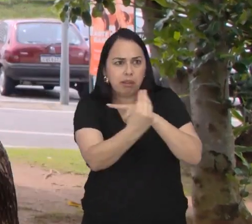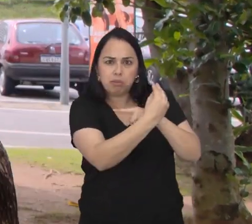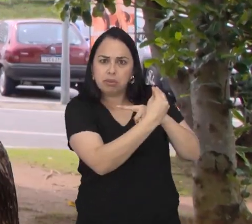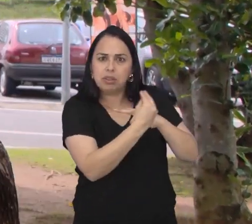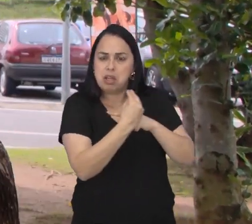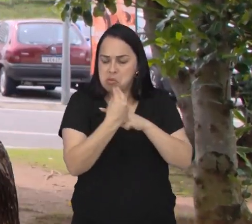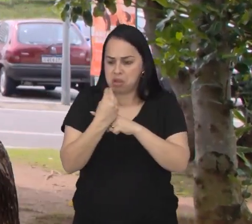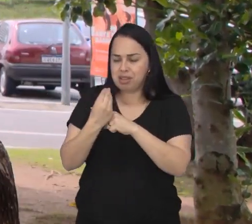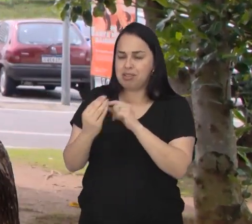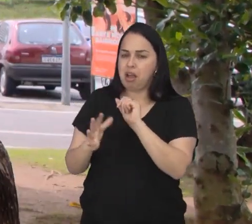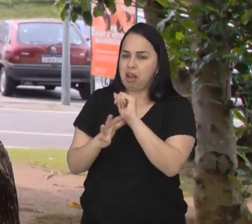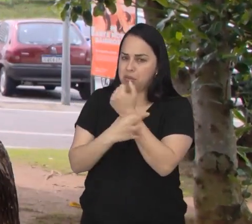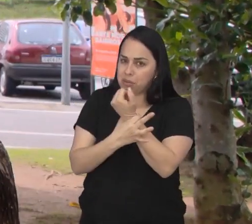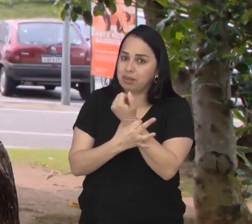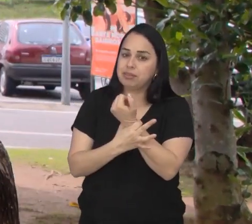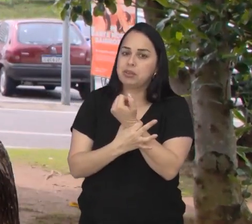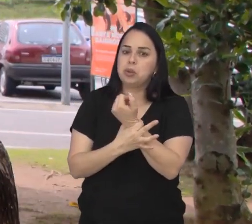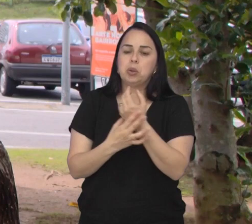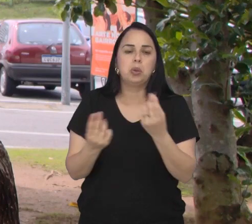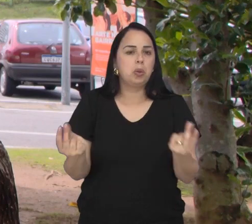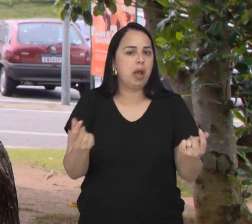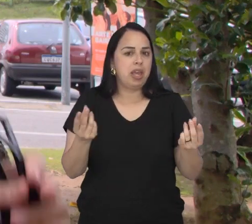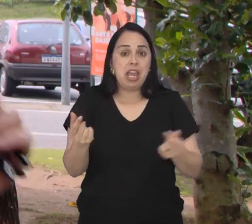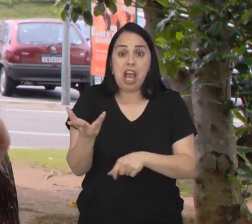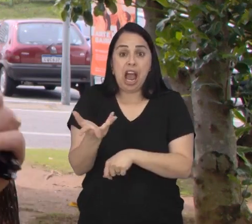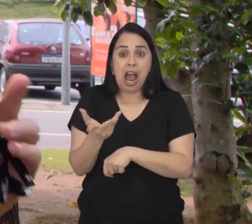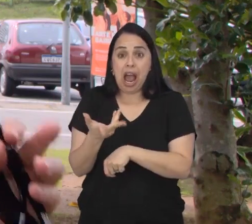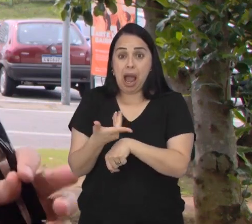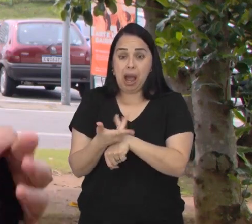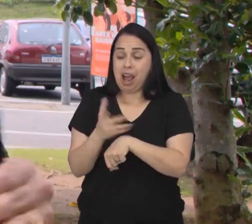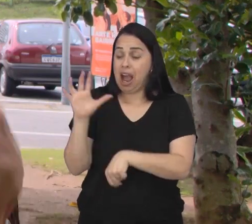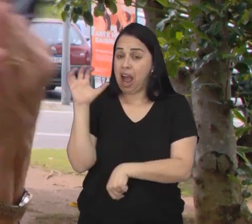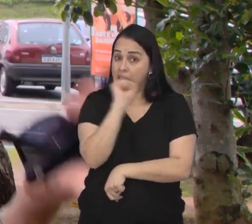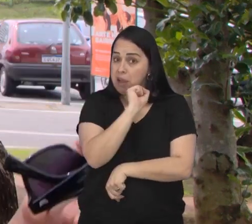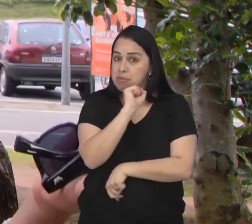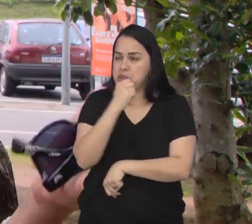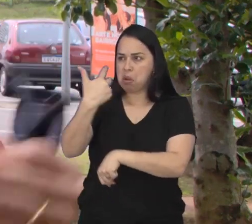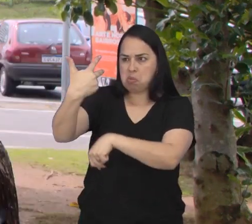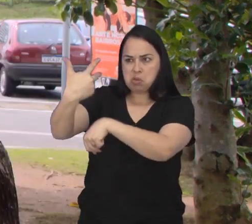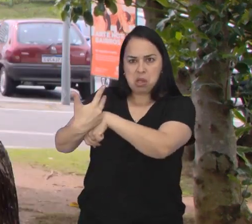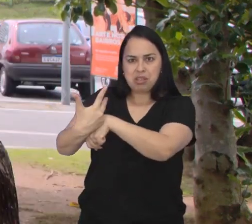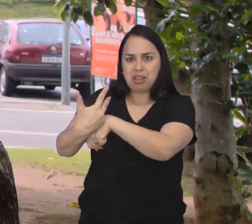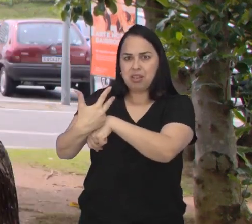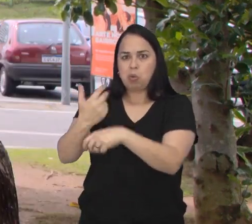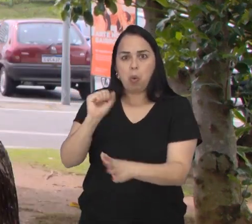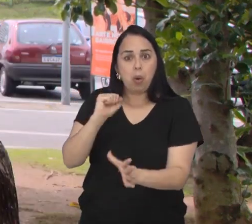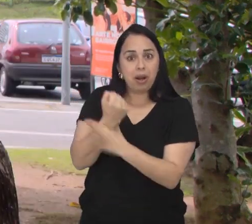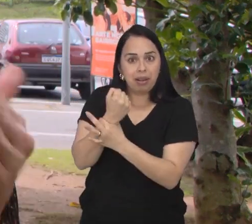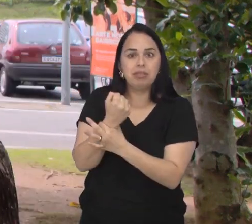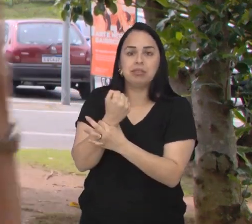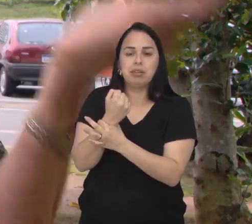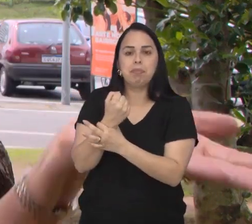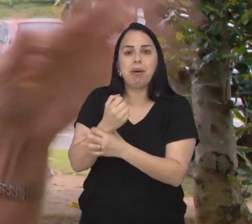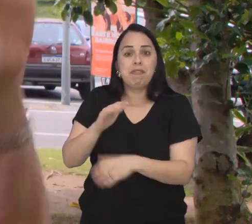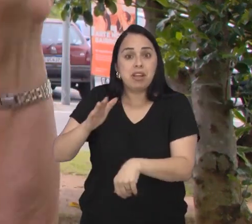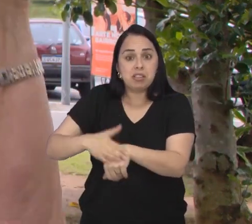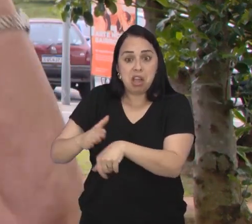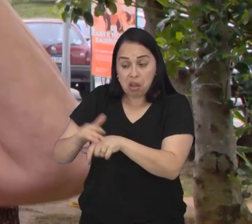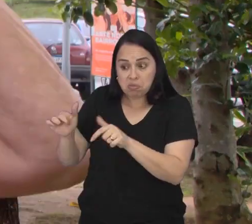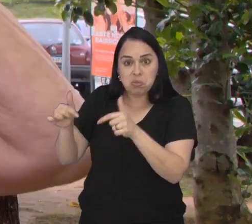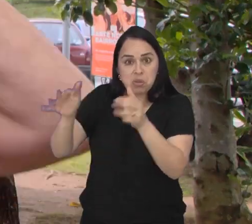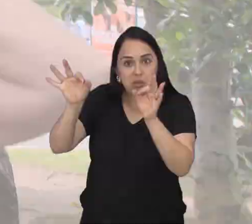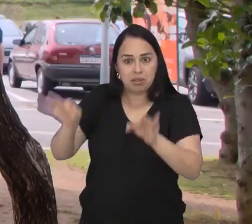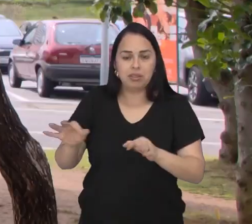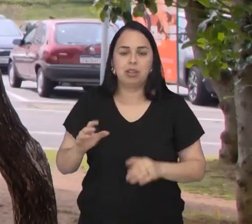nossa segurança, mesmo à distância, e com agilidade, com prontidão de resposta, inclusive para uma